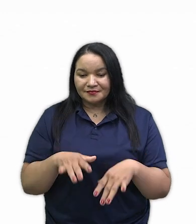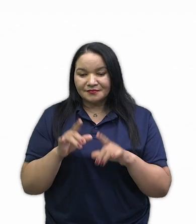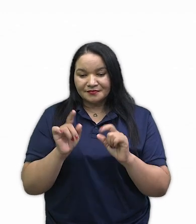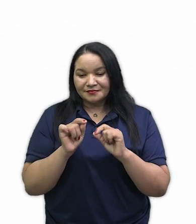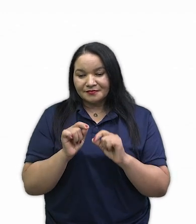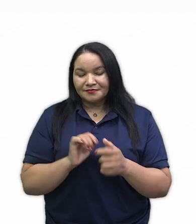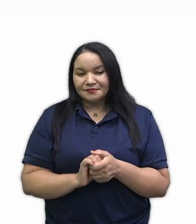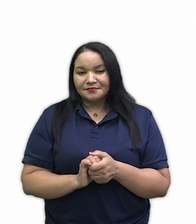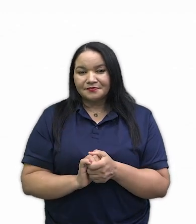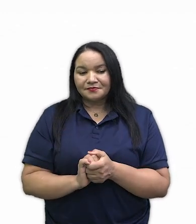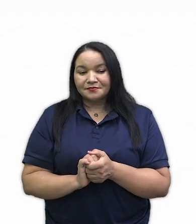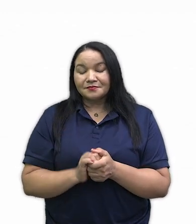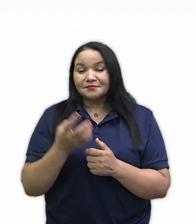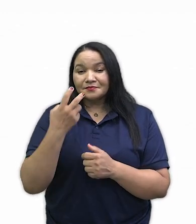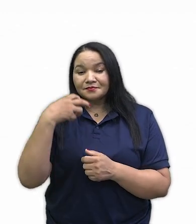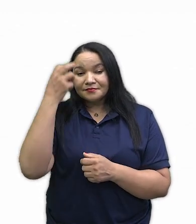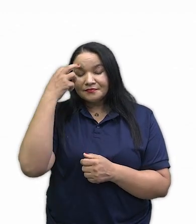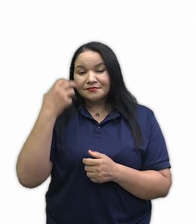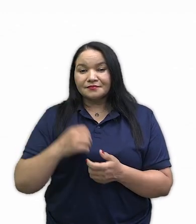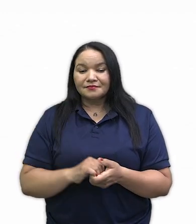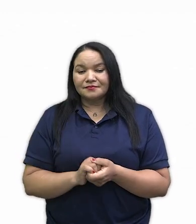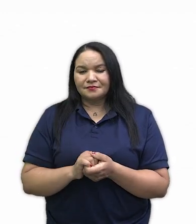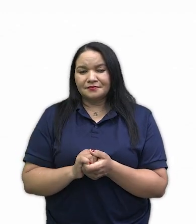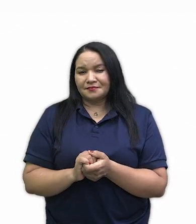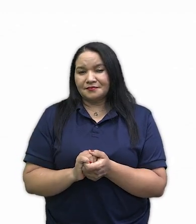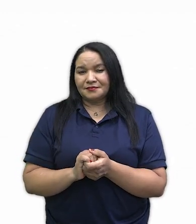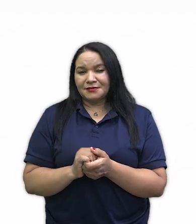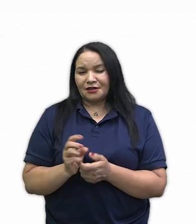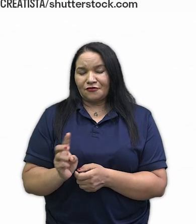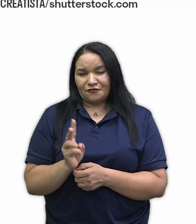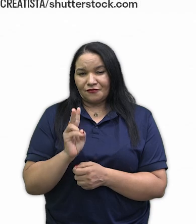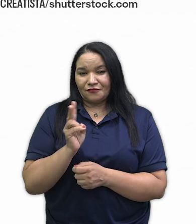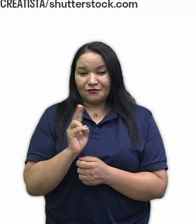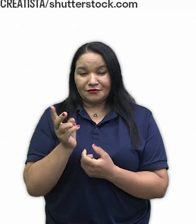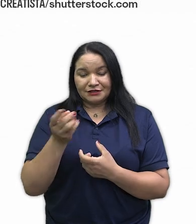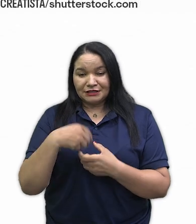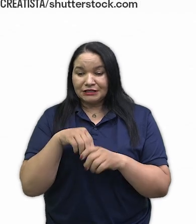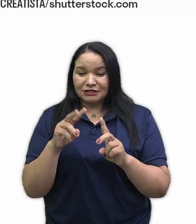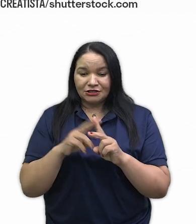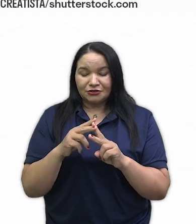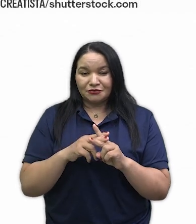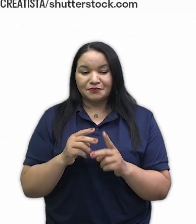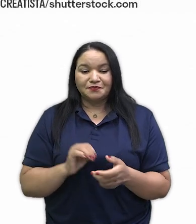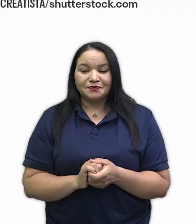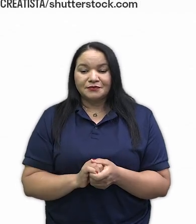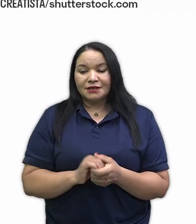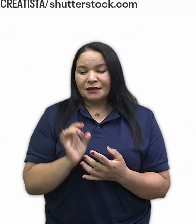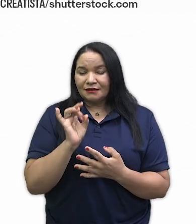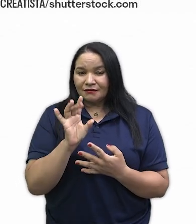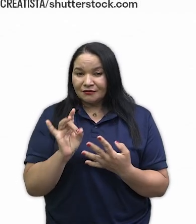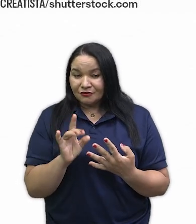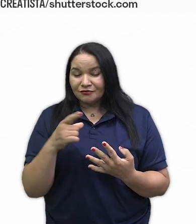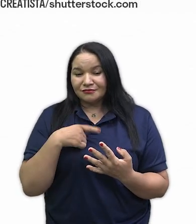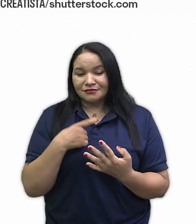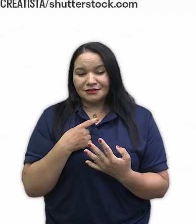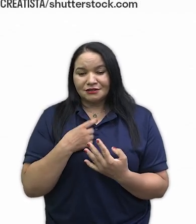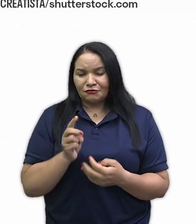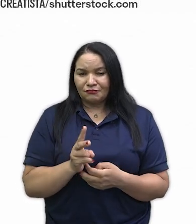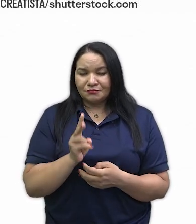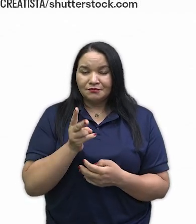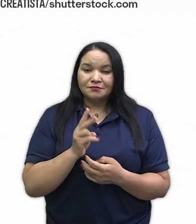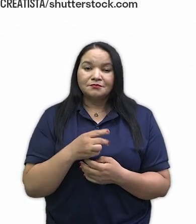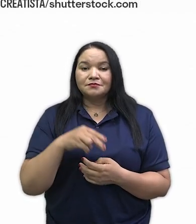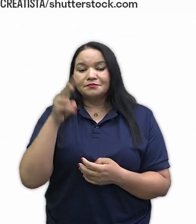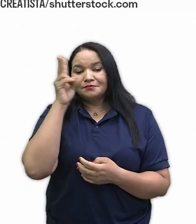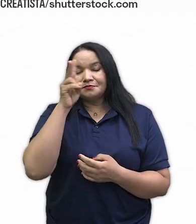sobre a riqueza cultural das lutas. Então, cada luta carrega consigo os valores e a história de